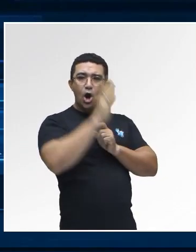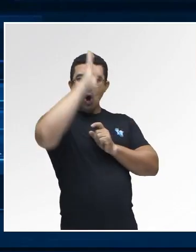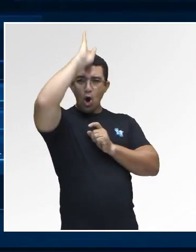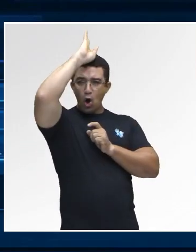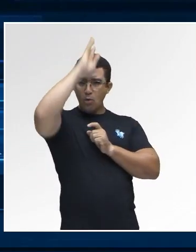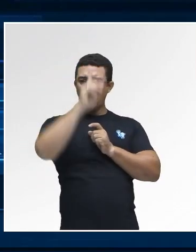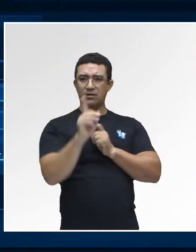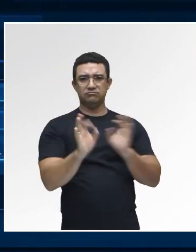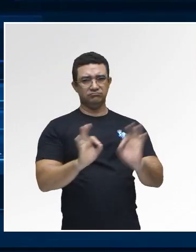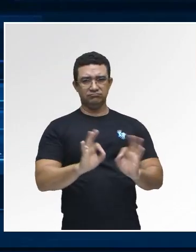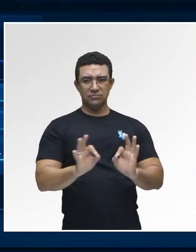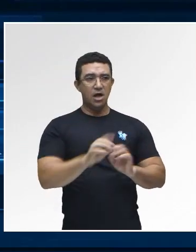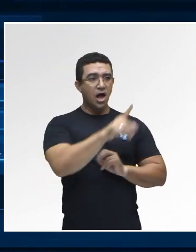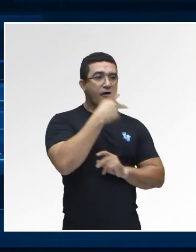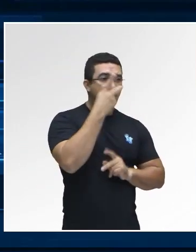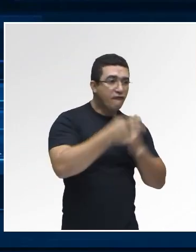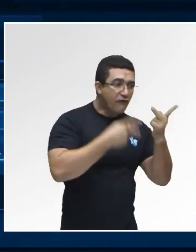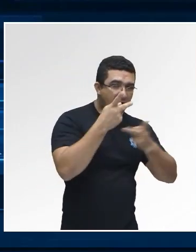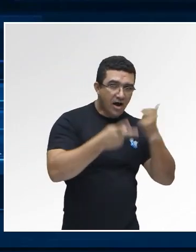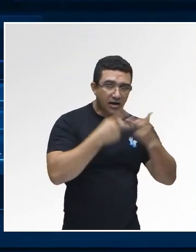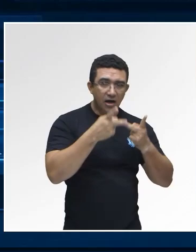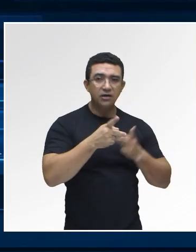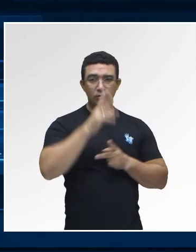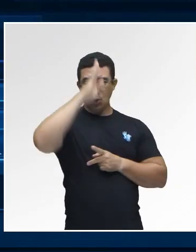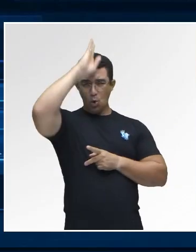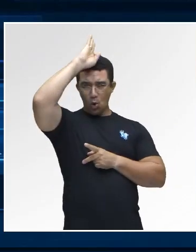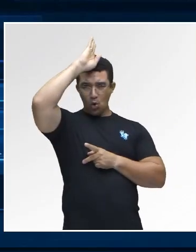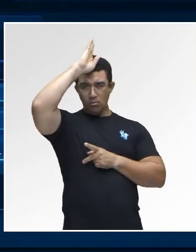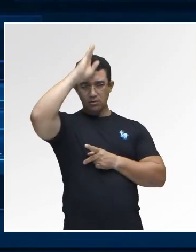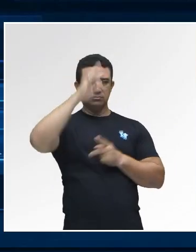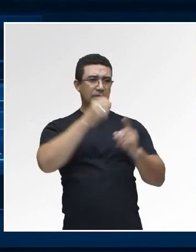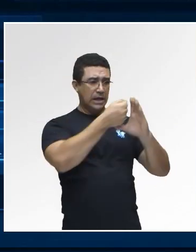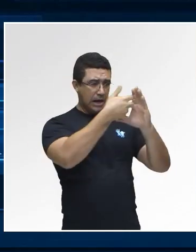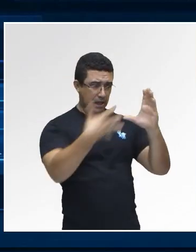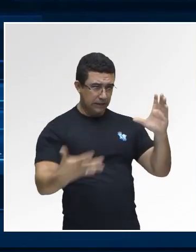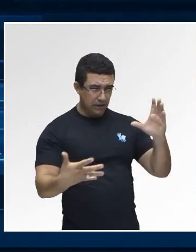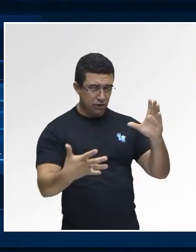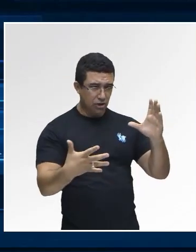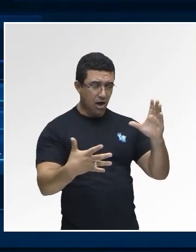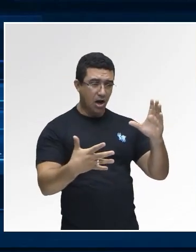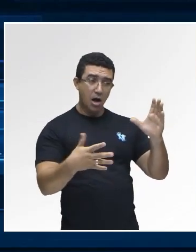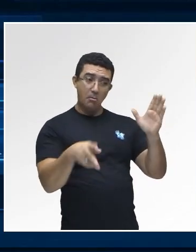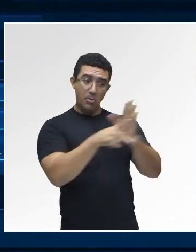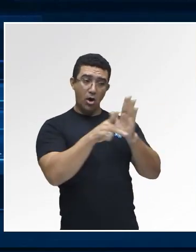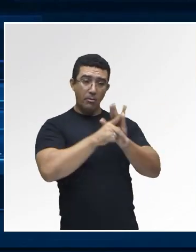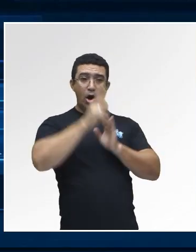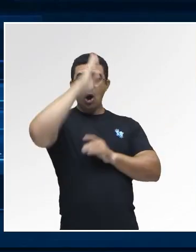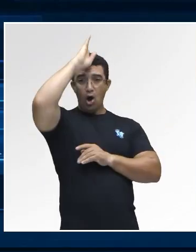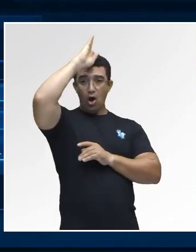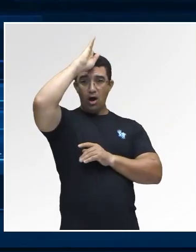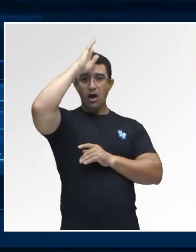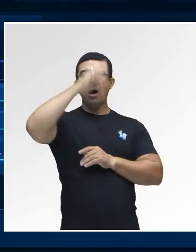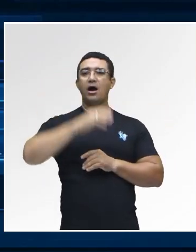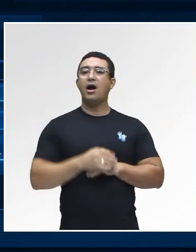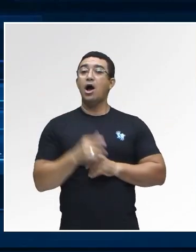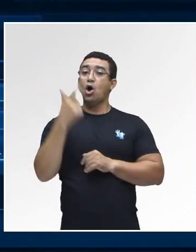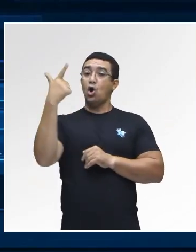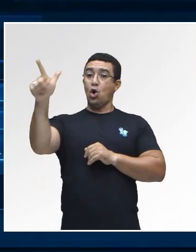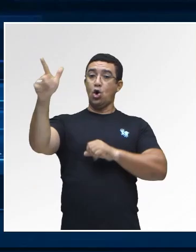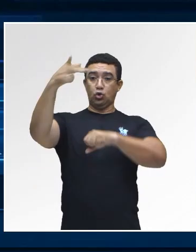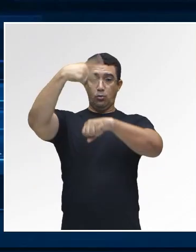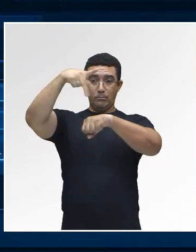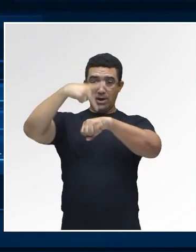romano, não tem a minha cultura, não tem as minhas características físicas, é bárbaro. É aquele que não tem a